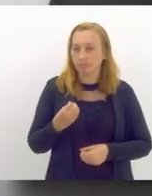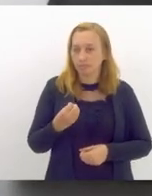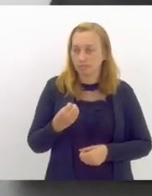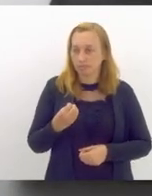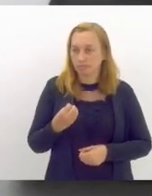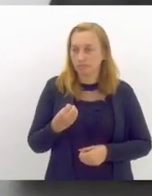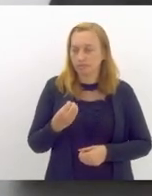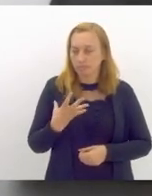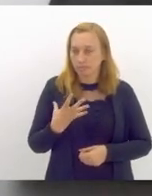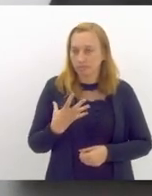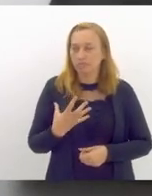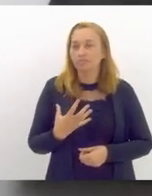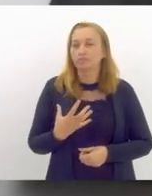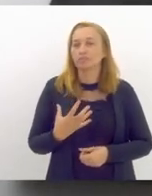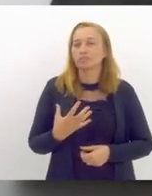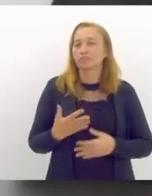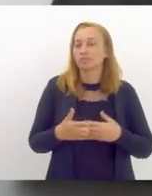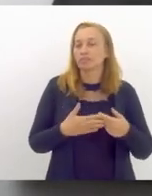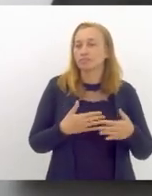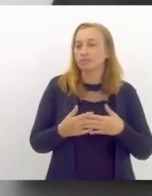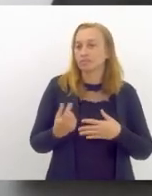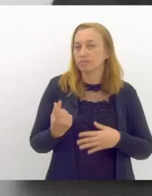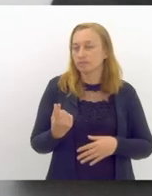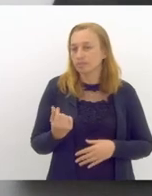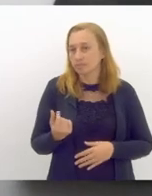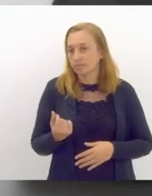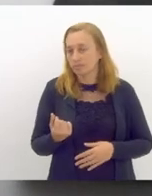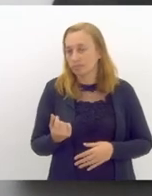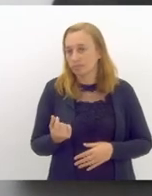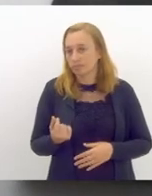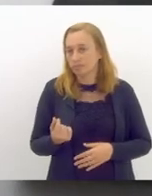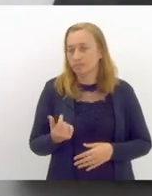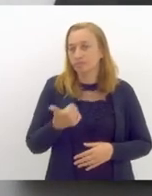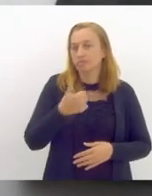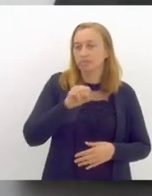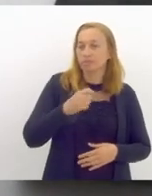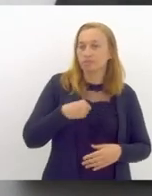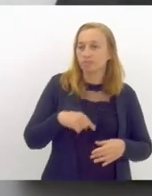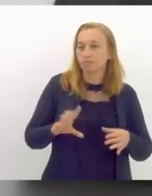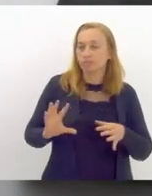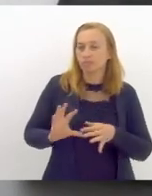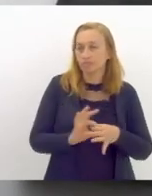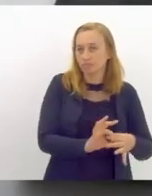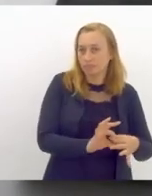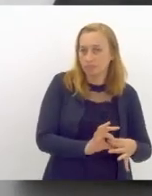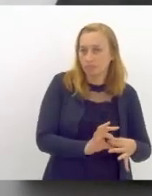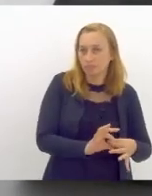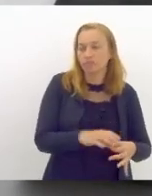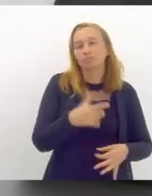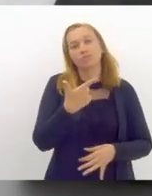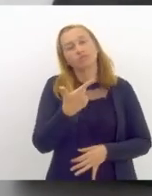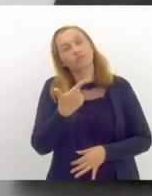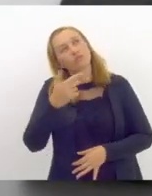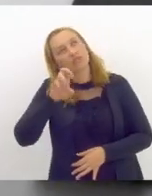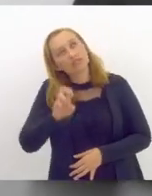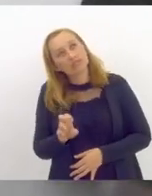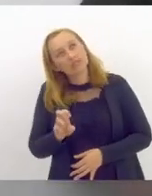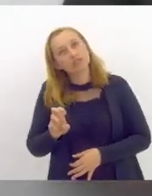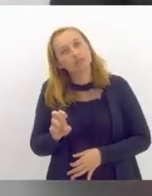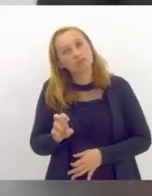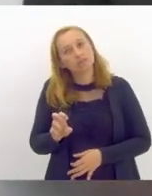com alíquota que for pode com os 18 que eu emendei pode ser com os 25